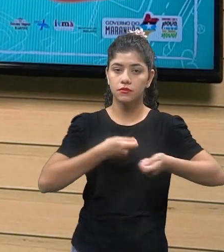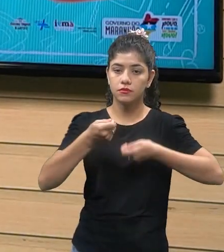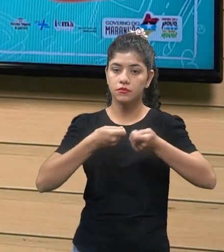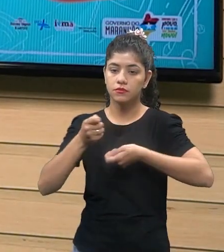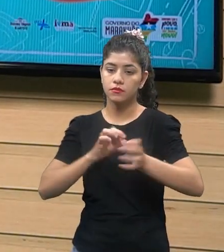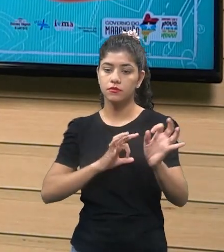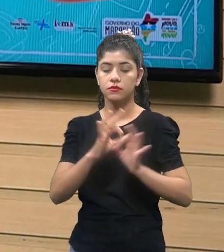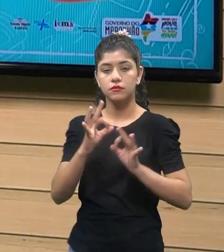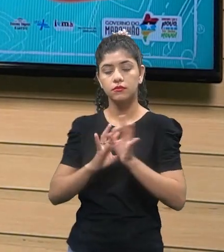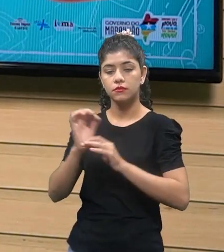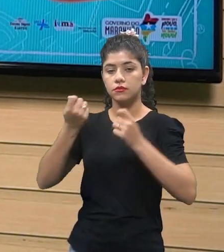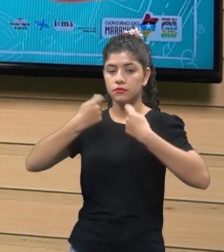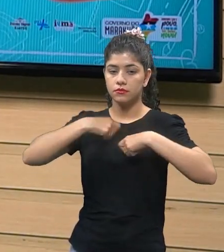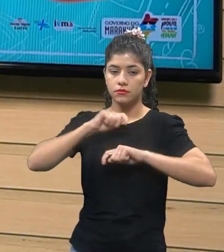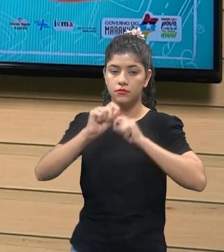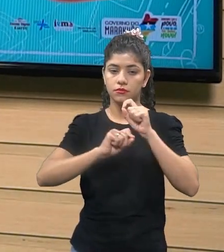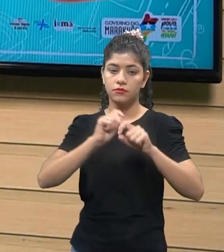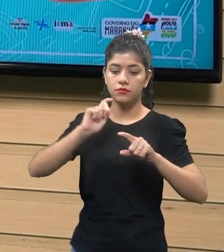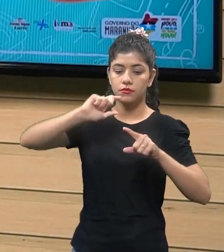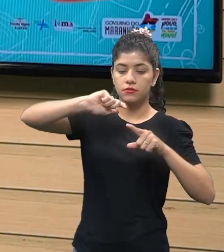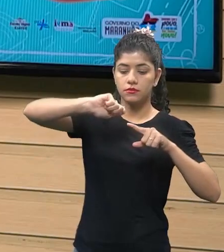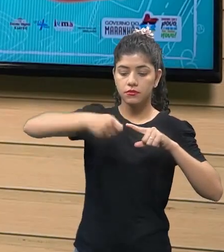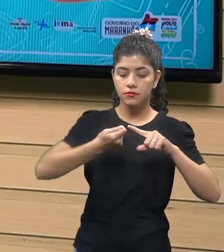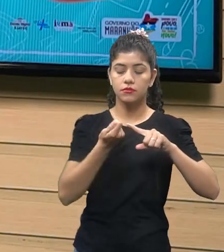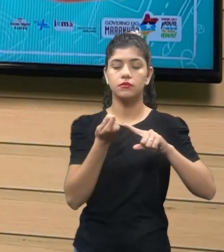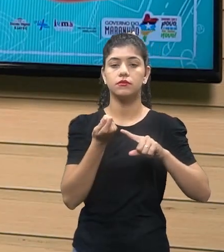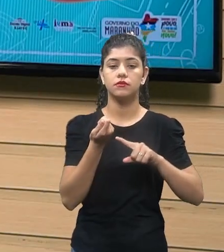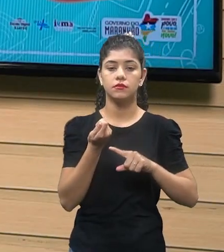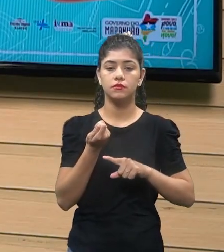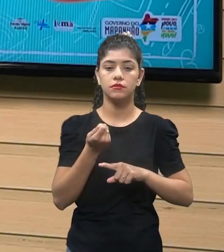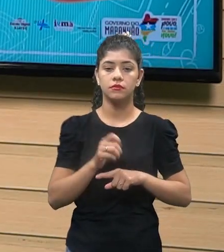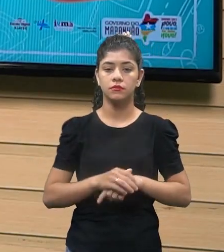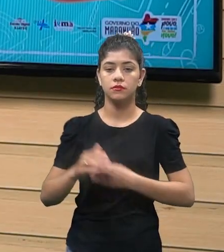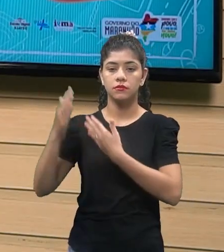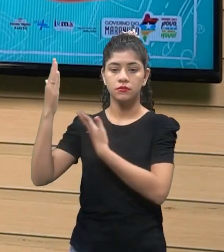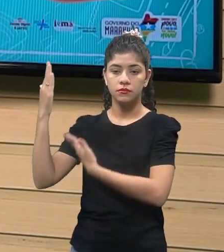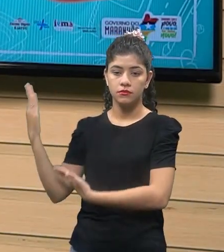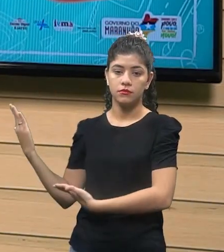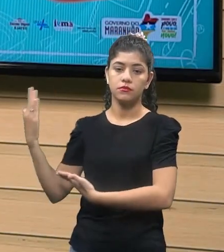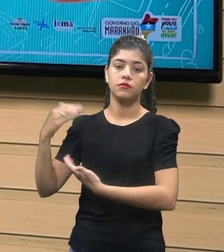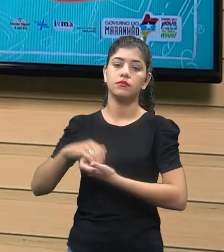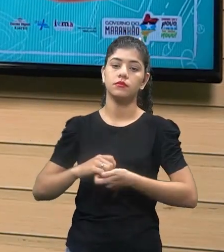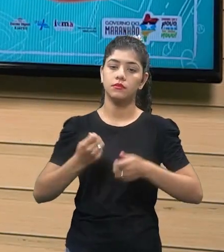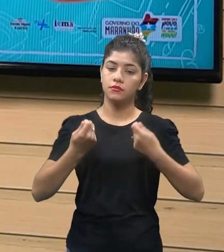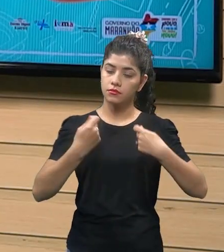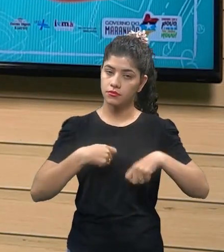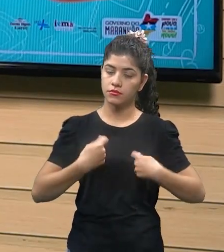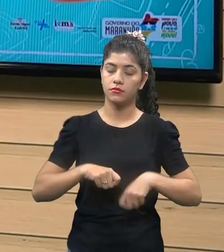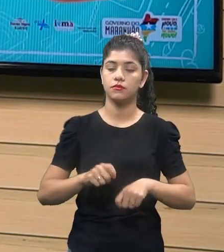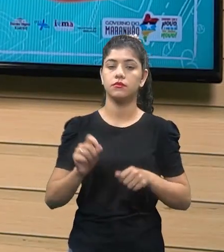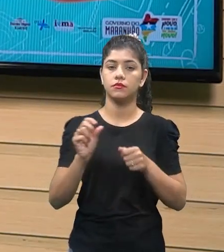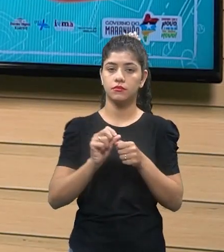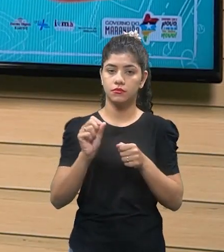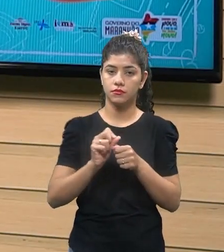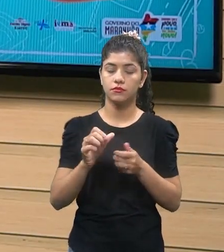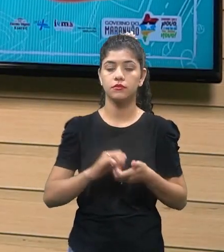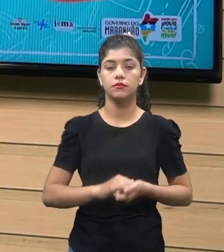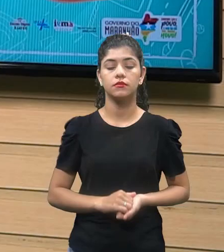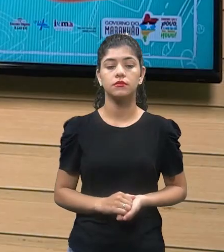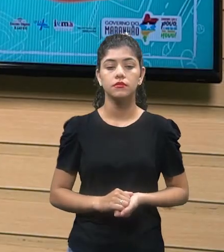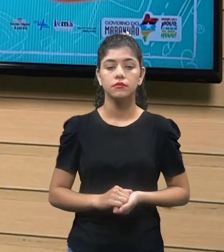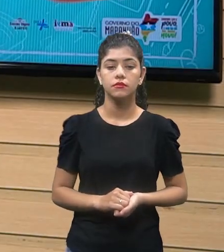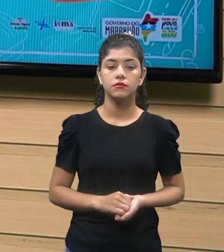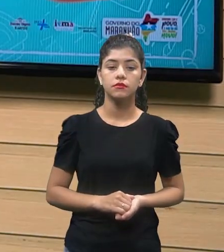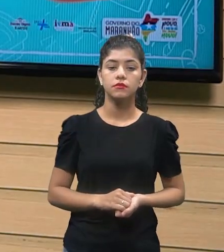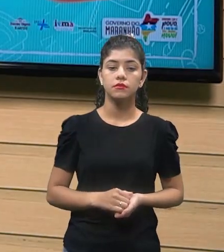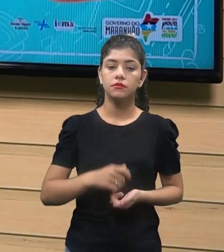algum equipamento que precise de um torque específico, é esse tipo de motor que irá realizar essa atividade.